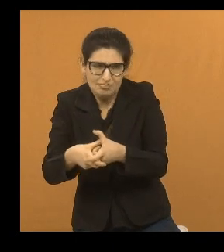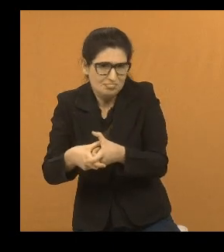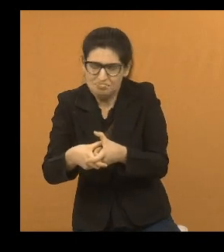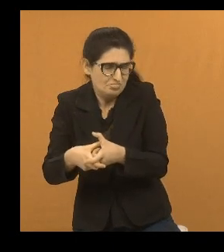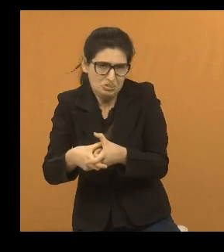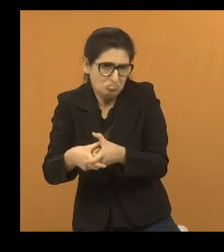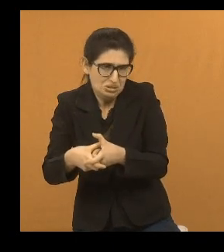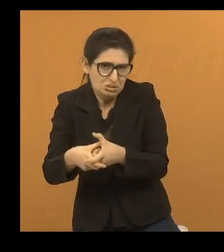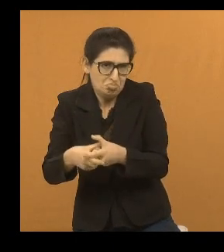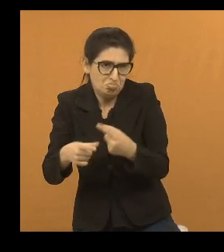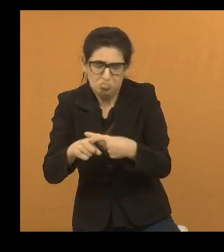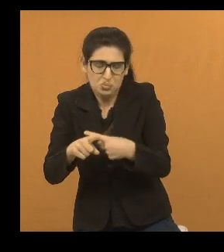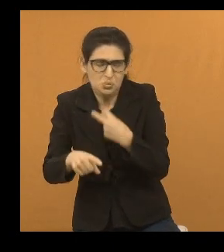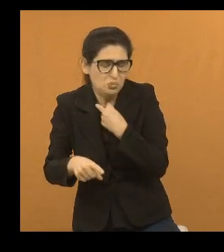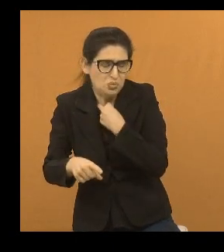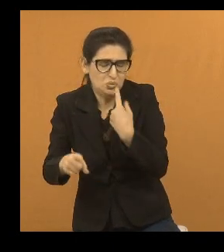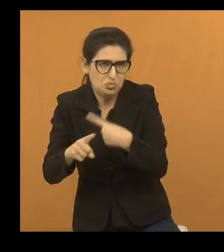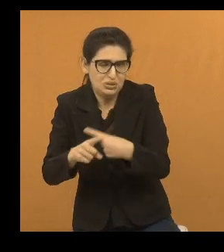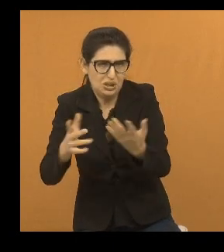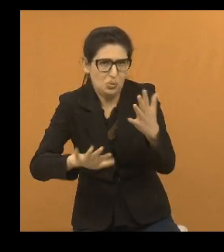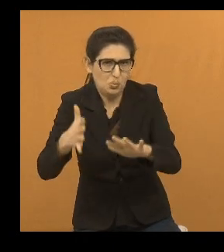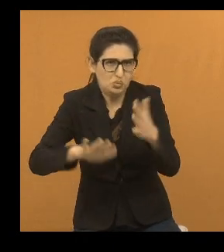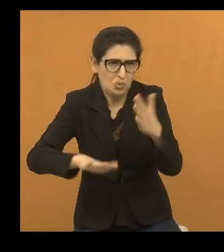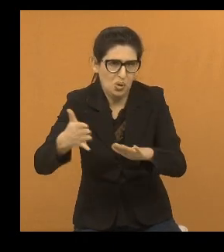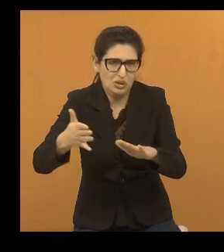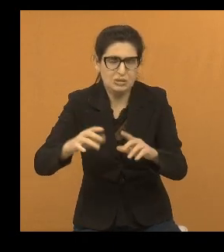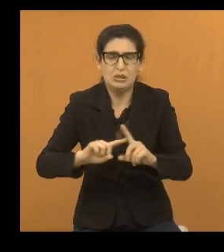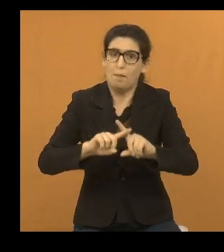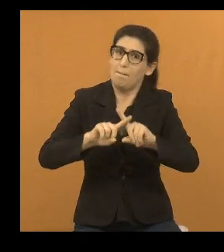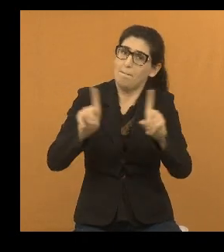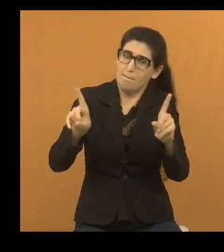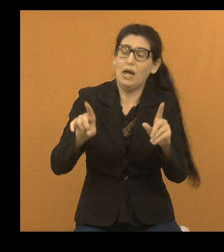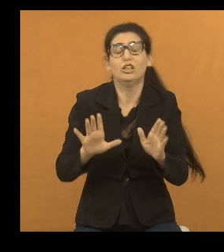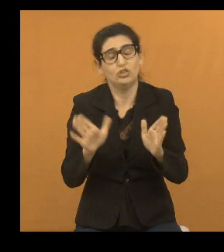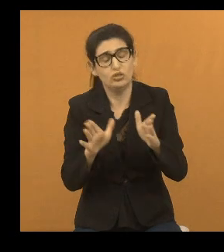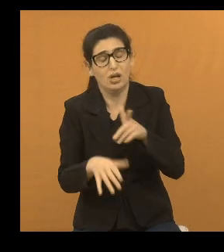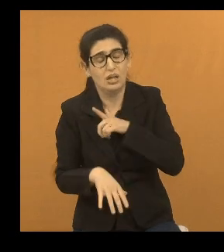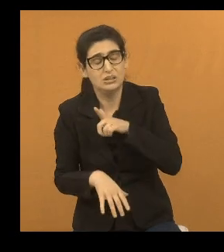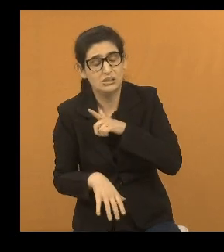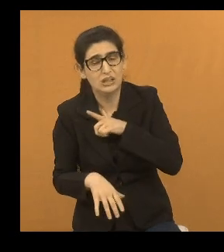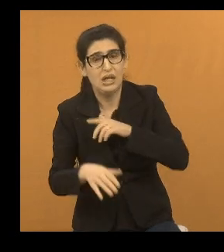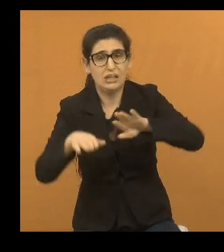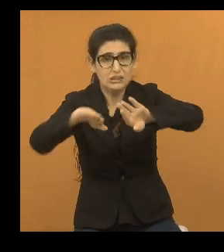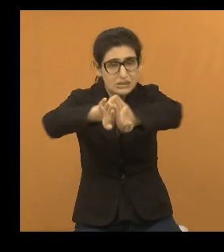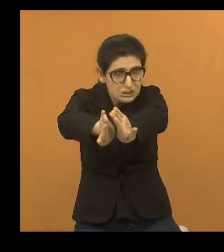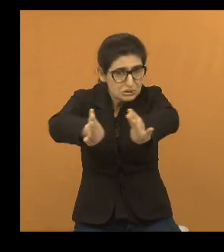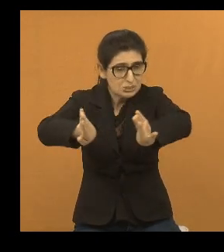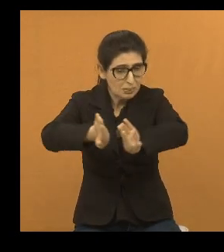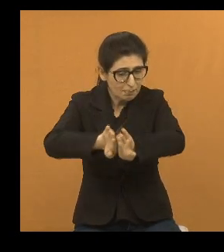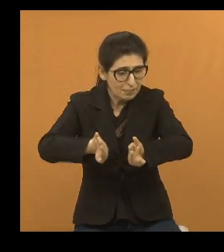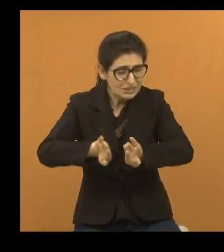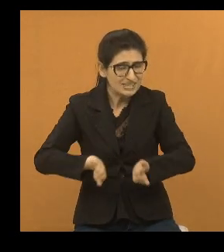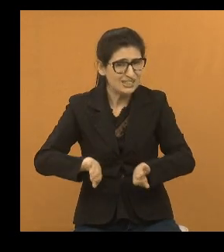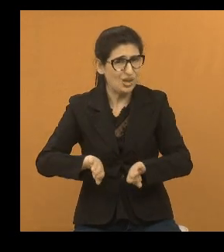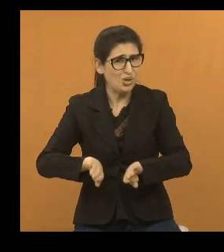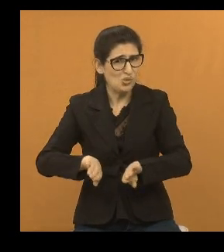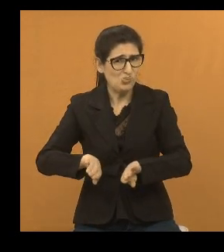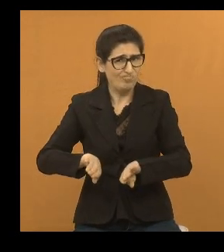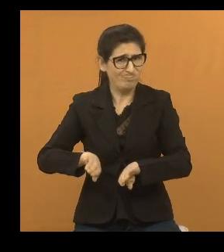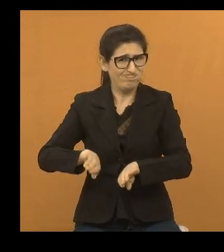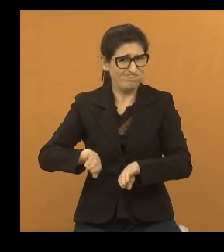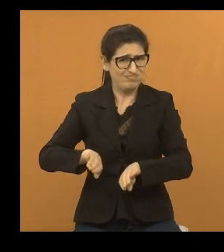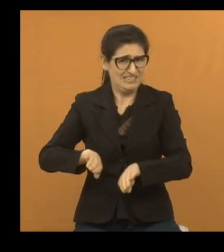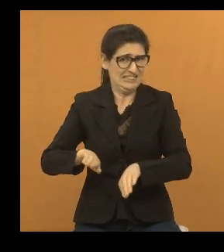adensamento controlado. Mesmo que já exista esse parcelamento de forma irregular. Então, nós vamos